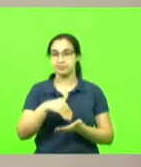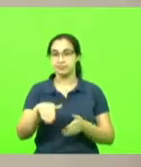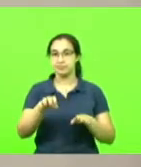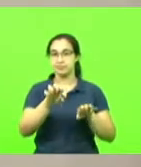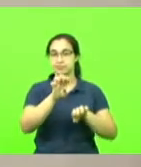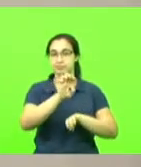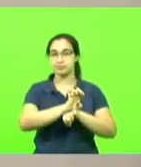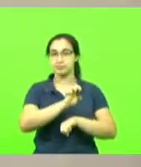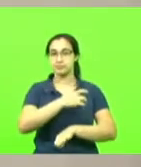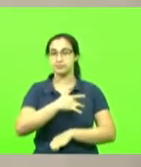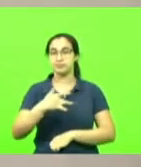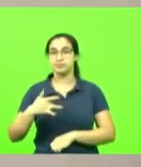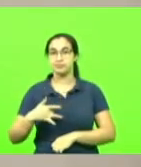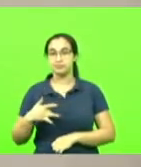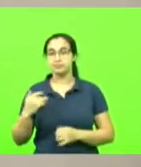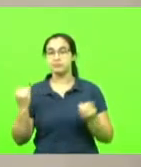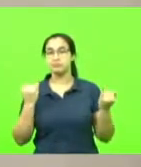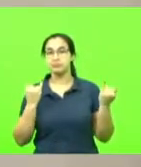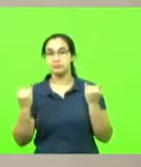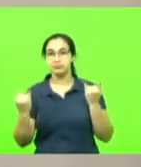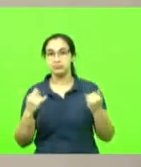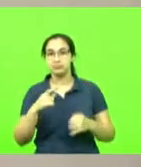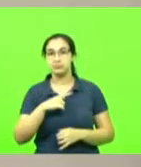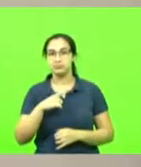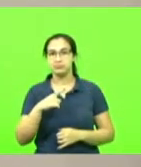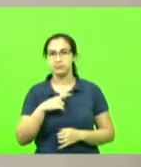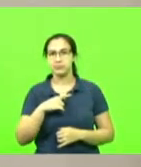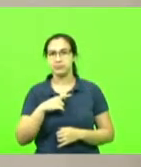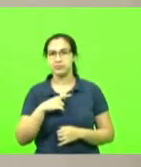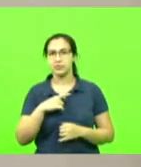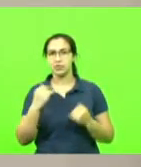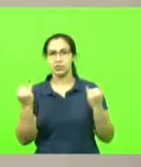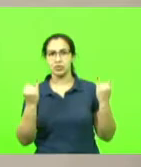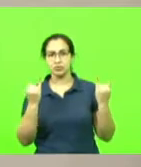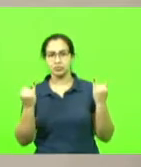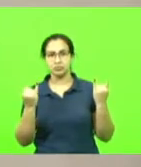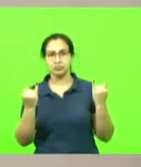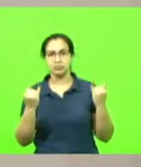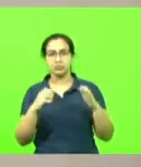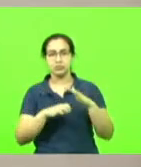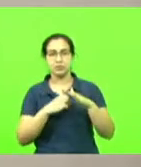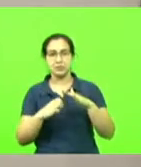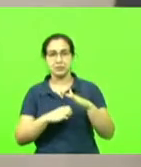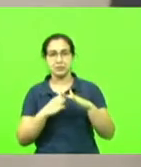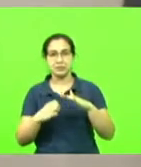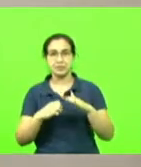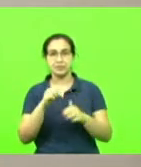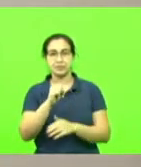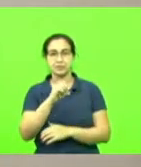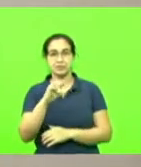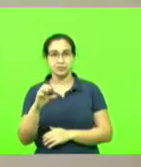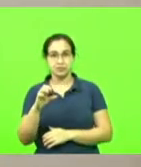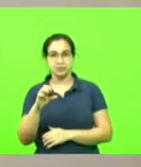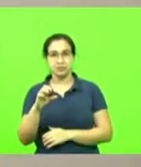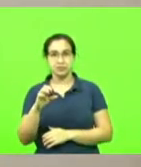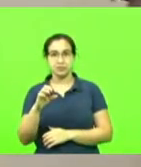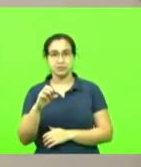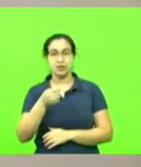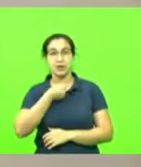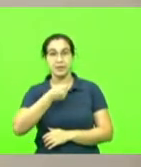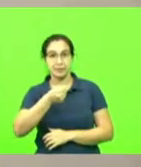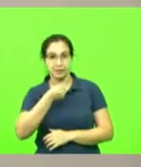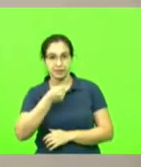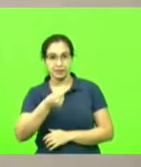Saúde informações acerca do noticiado pela empresa catarinense, a imprensa catarinense, de